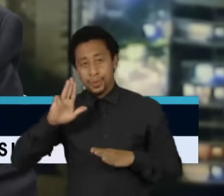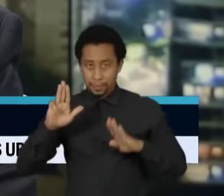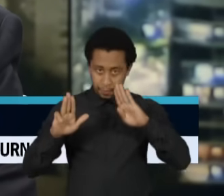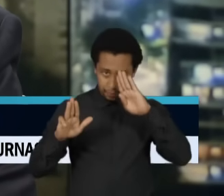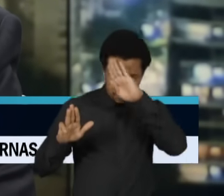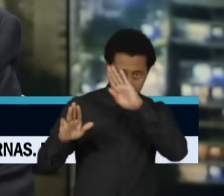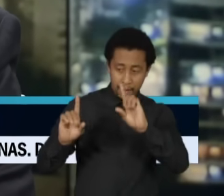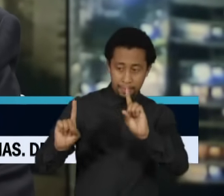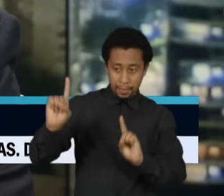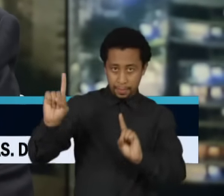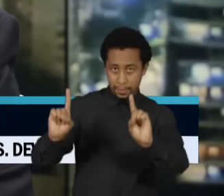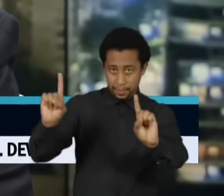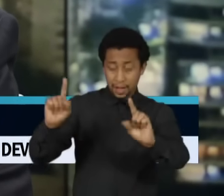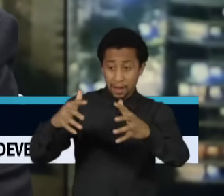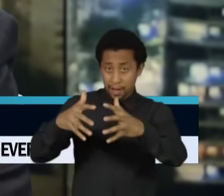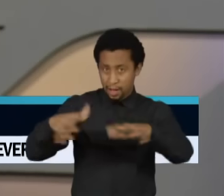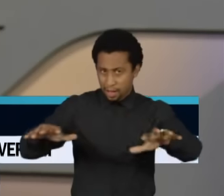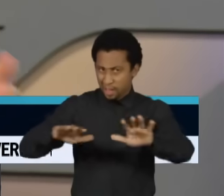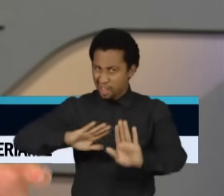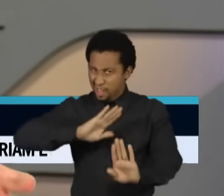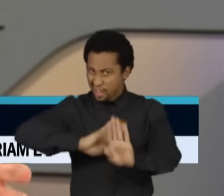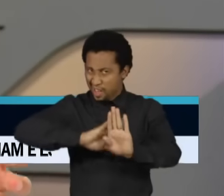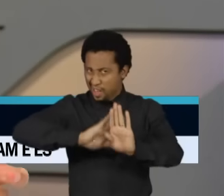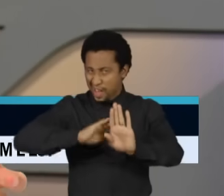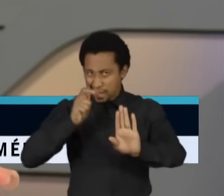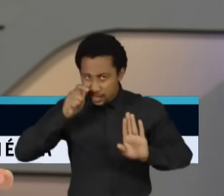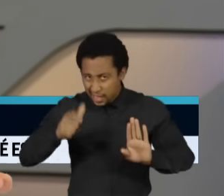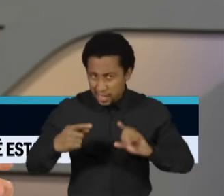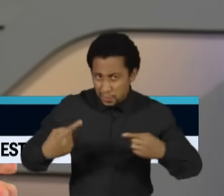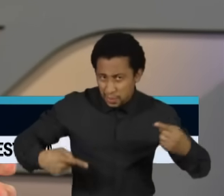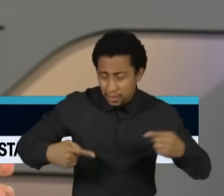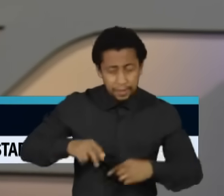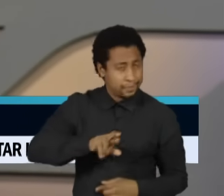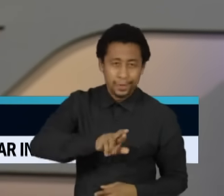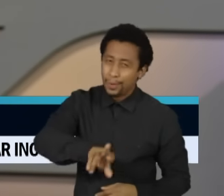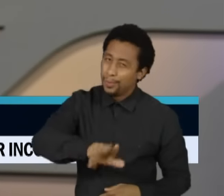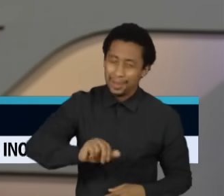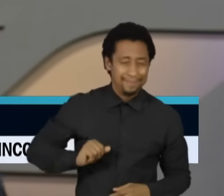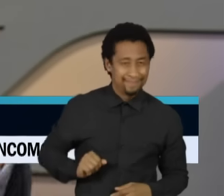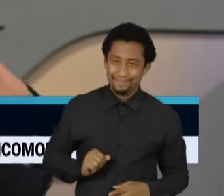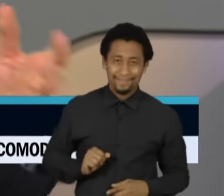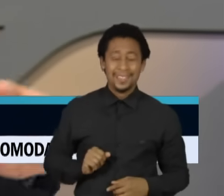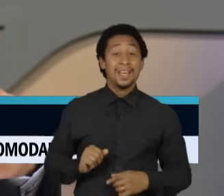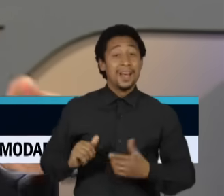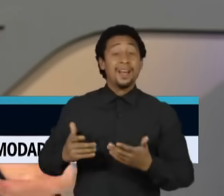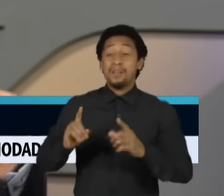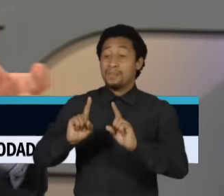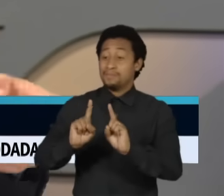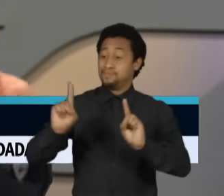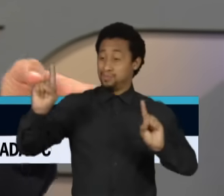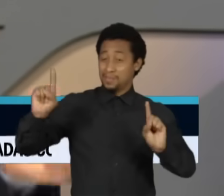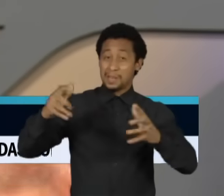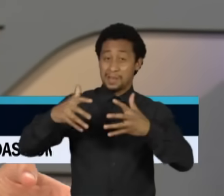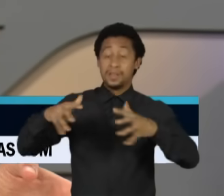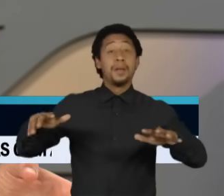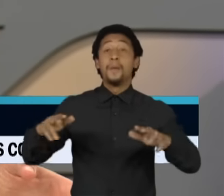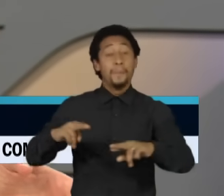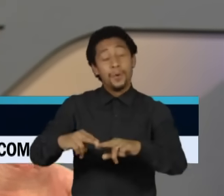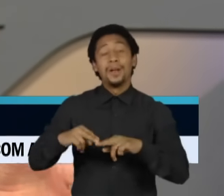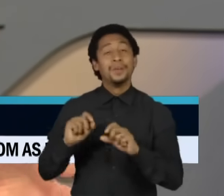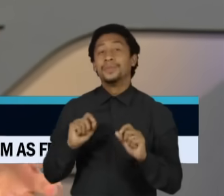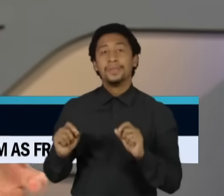é uma polarização ideológica, não é uma polarização política, na verdade é uma polarização de de conversa de